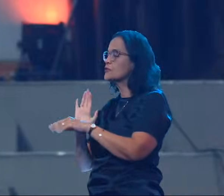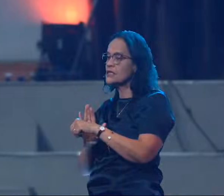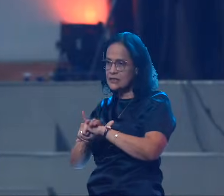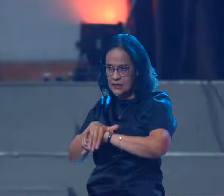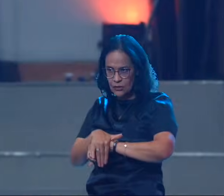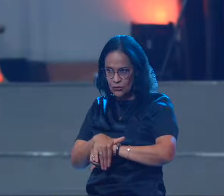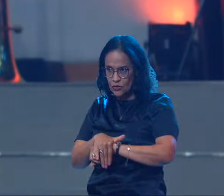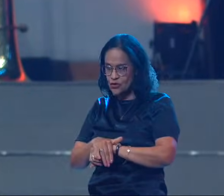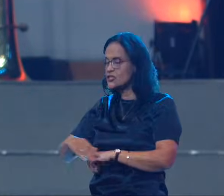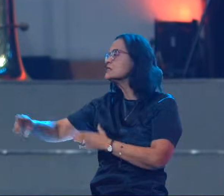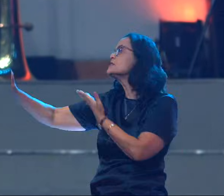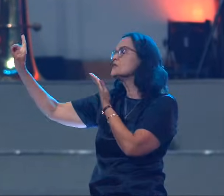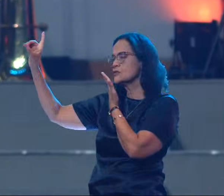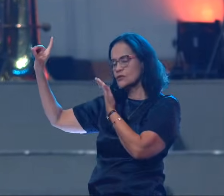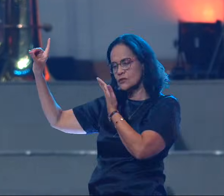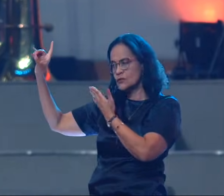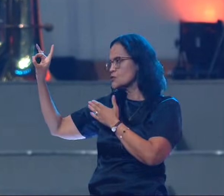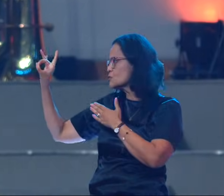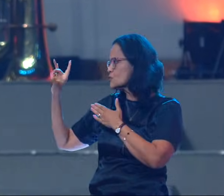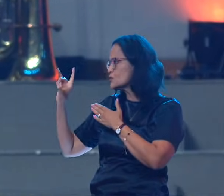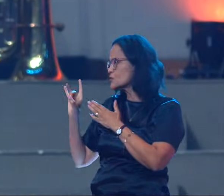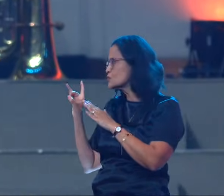A Ele, só a Ele.